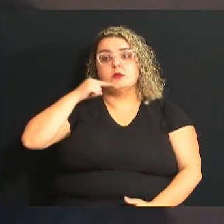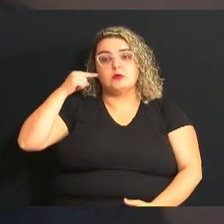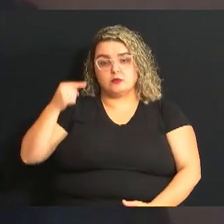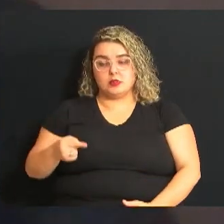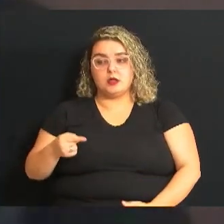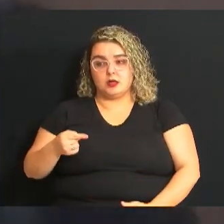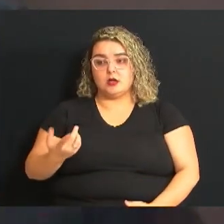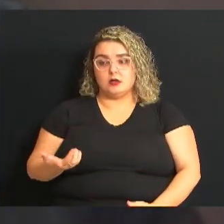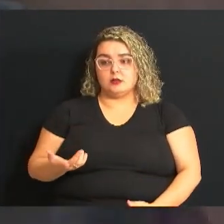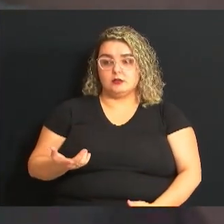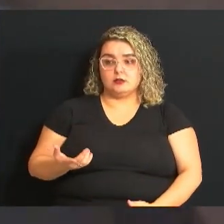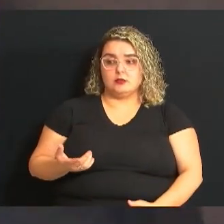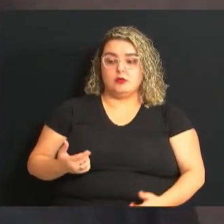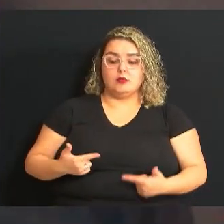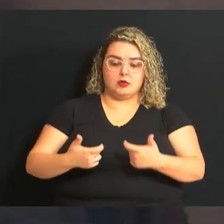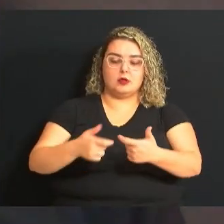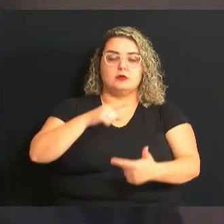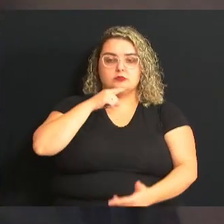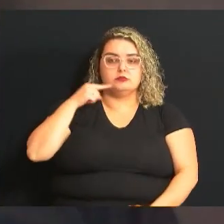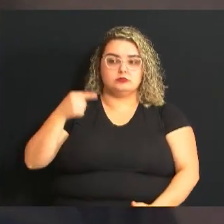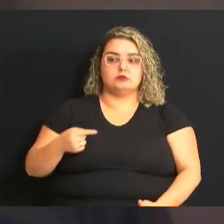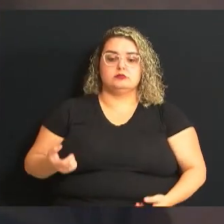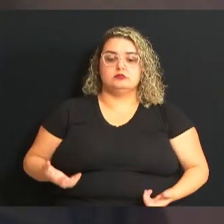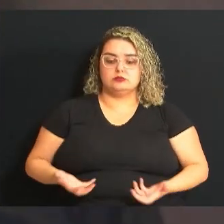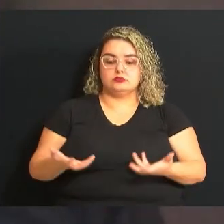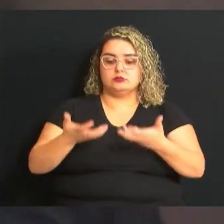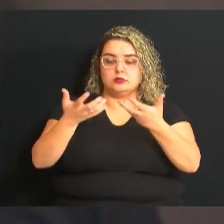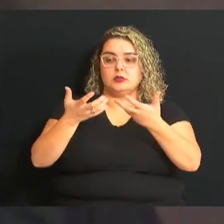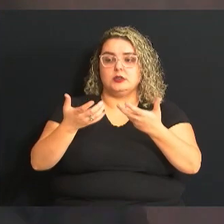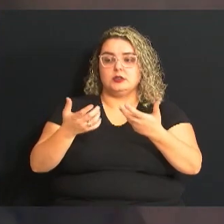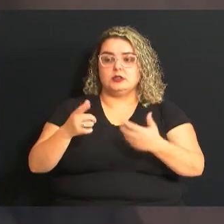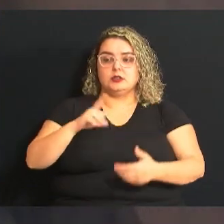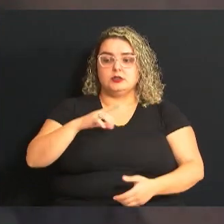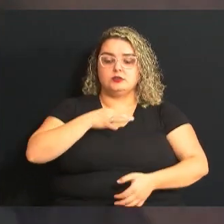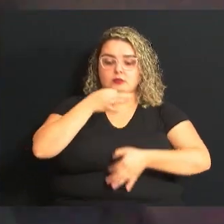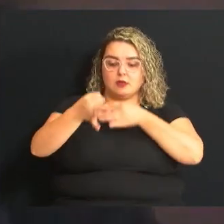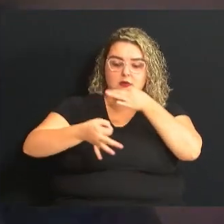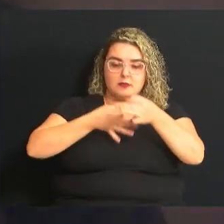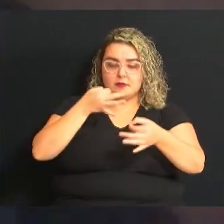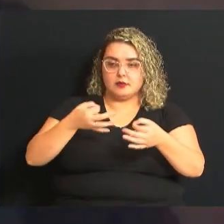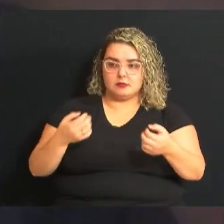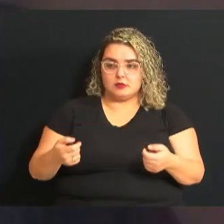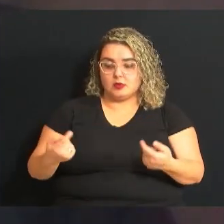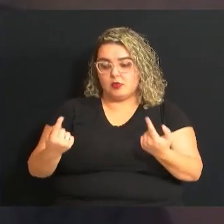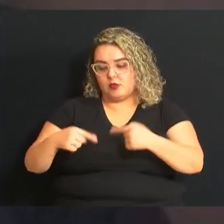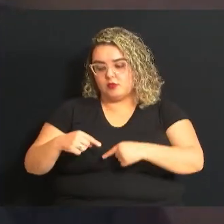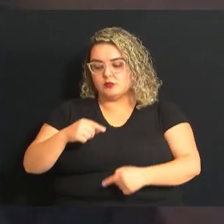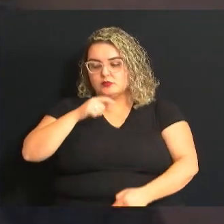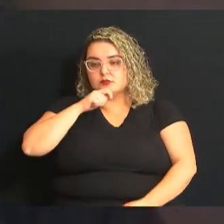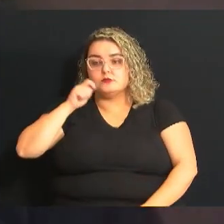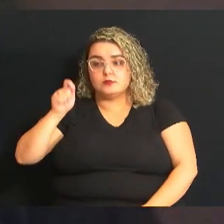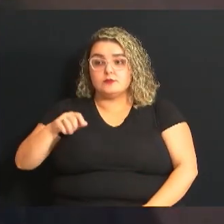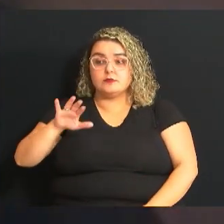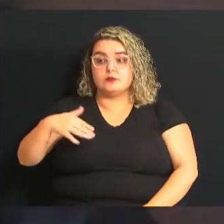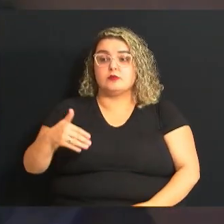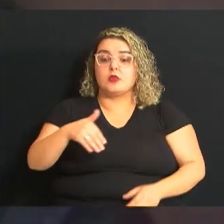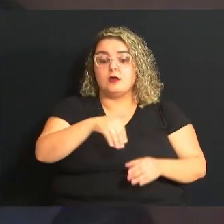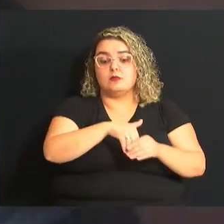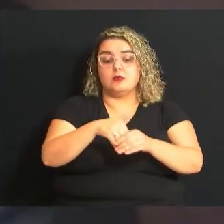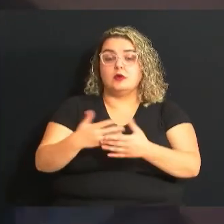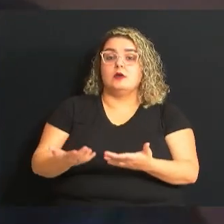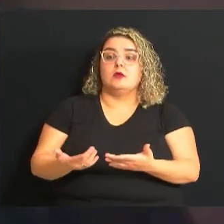dos alunos, porque no final o que importa é a aprendizagem dos alunos, né? A gente tem que tentar criar uma cultura de